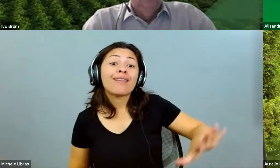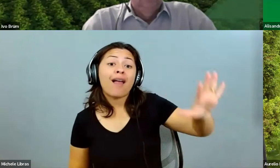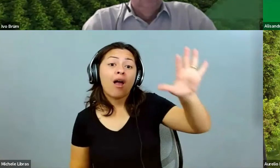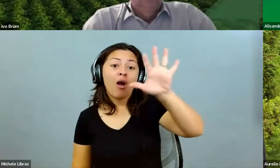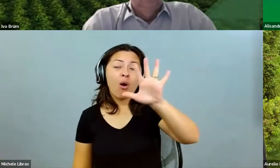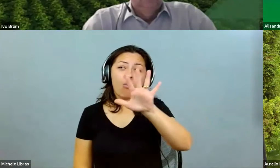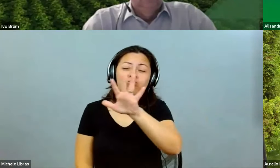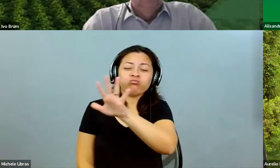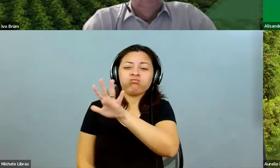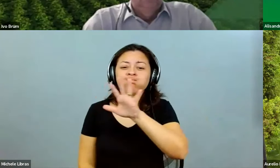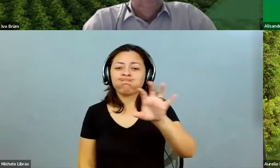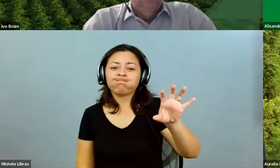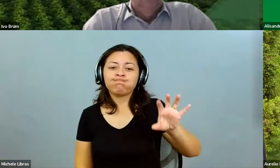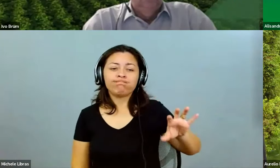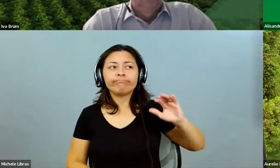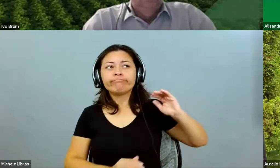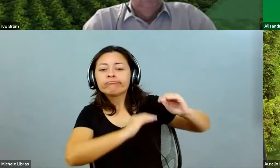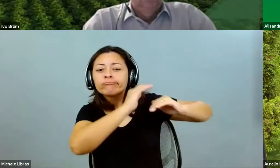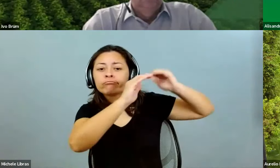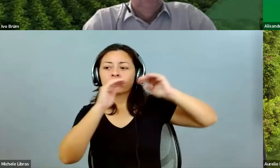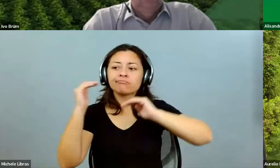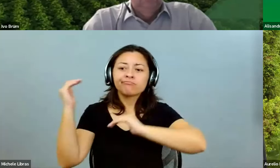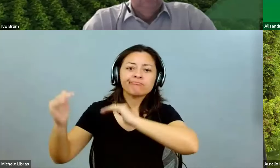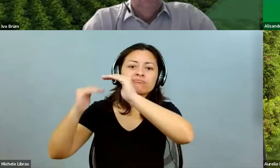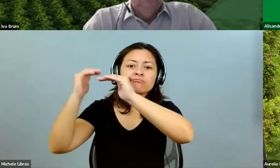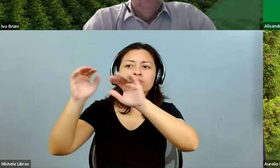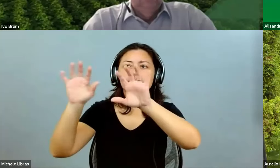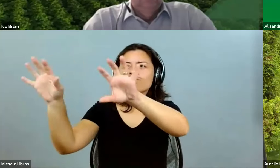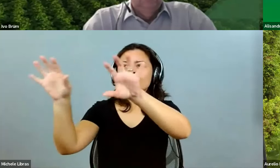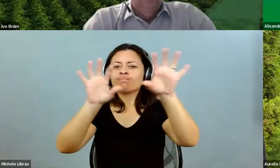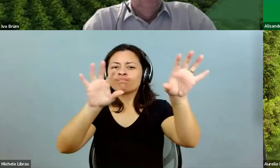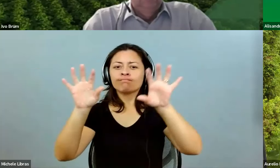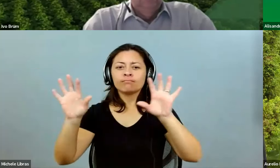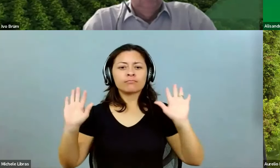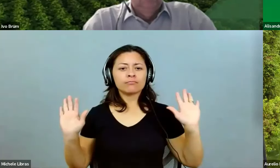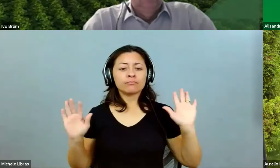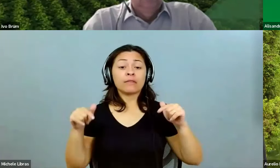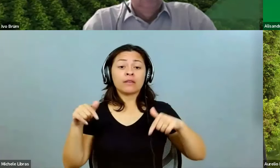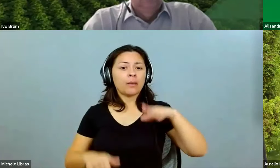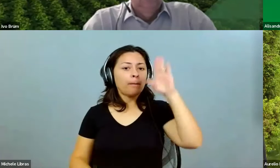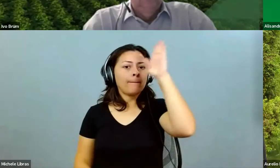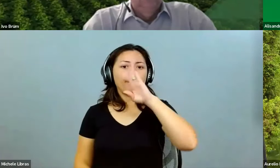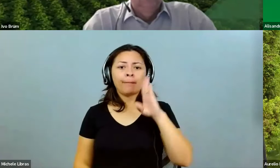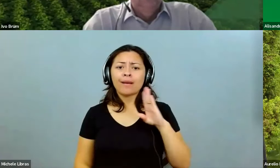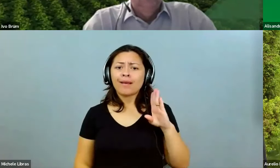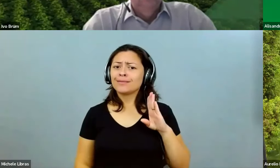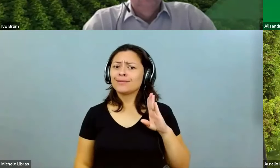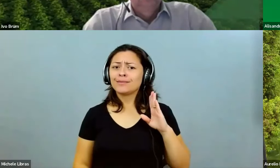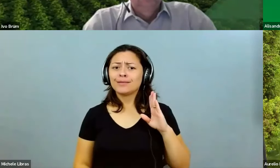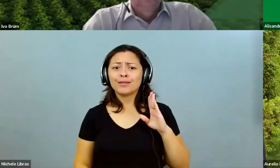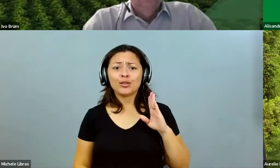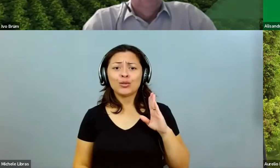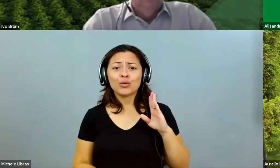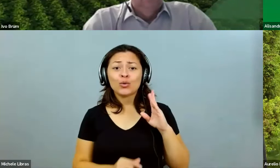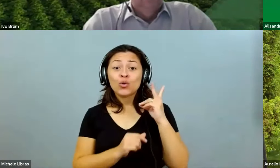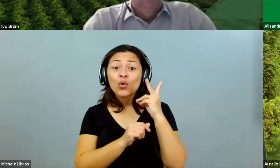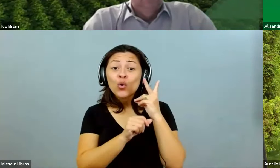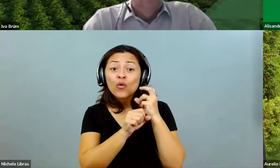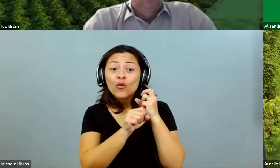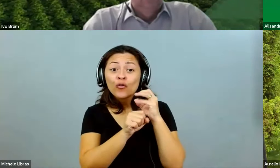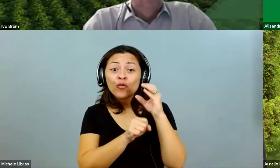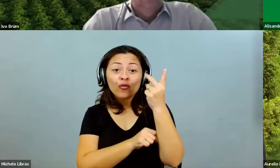devolução eh o Brasil evoluiu muito nos últimos 20 20 anos especialmente né